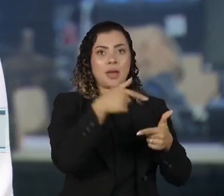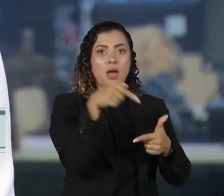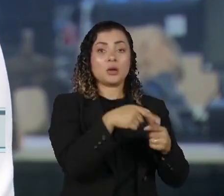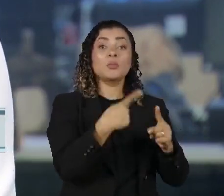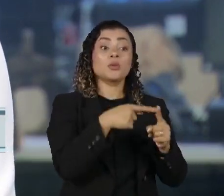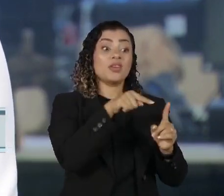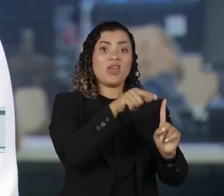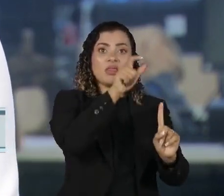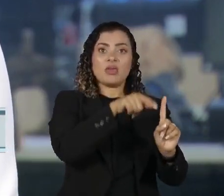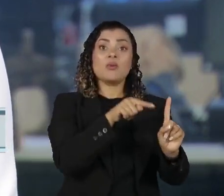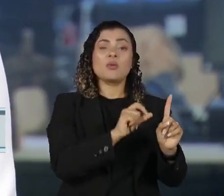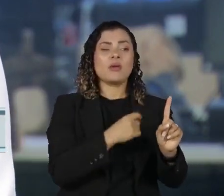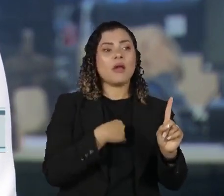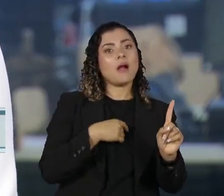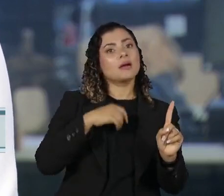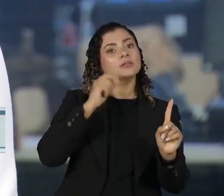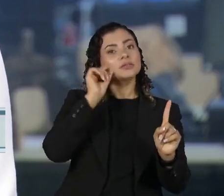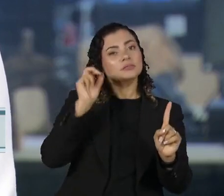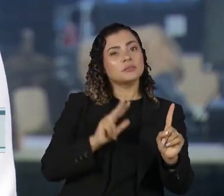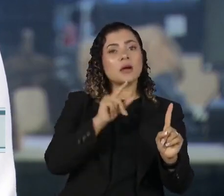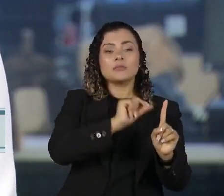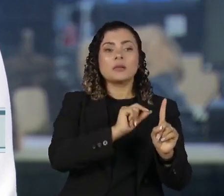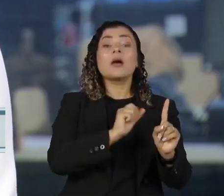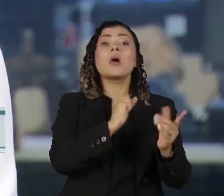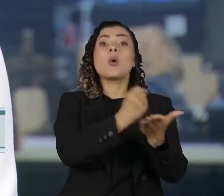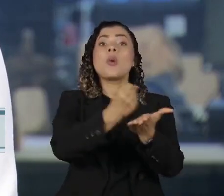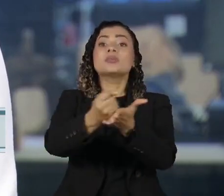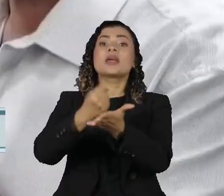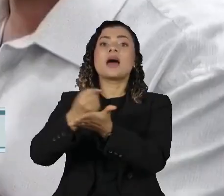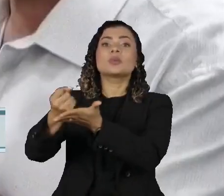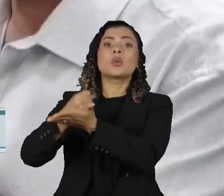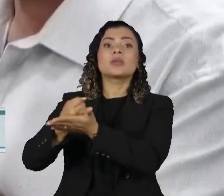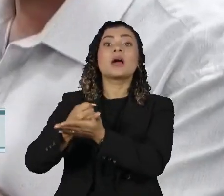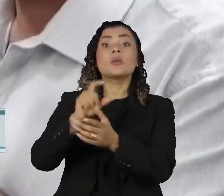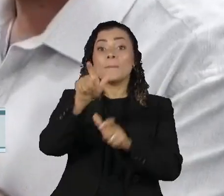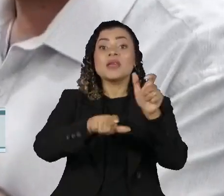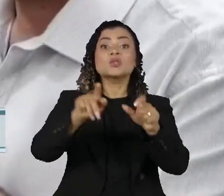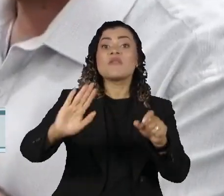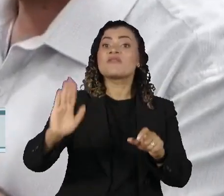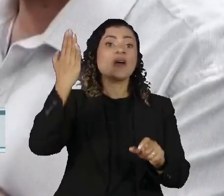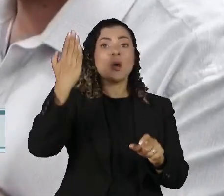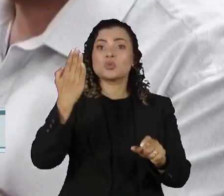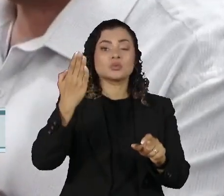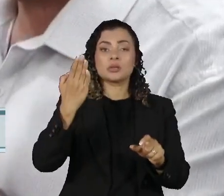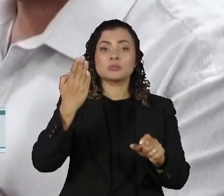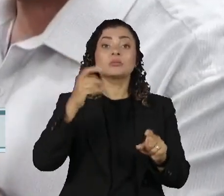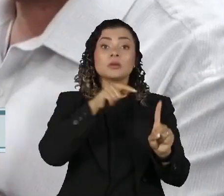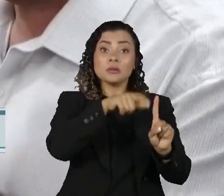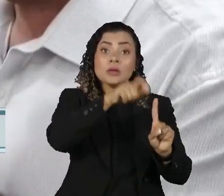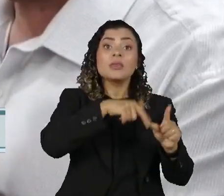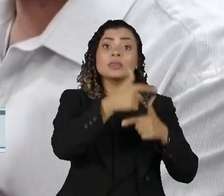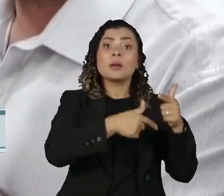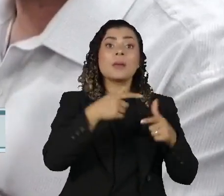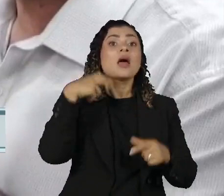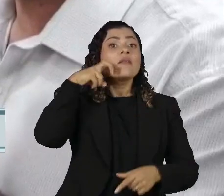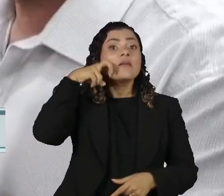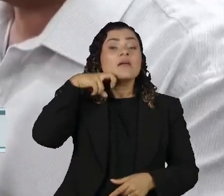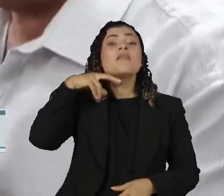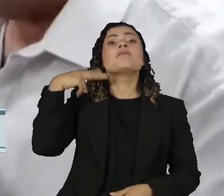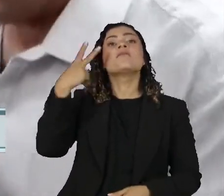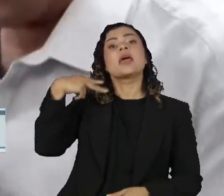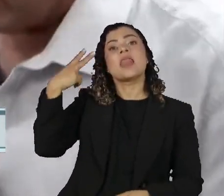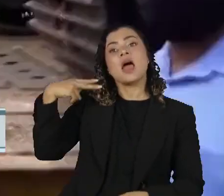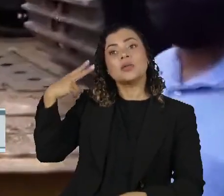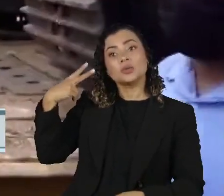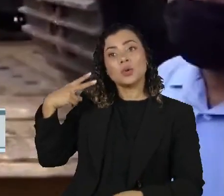contratar funcionários Fantasmas quando foi vereador em Natal Rogério Marinho foi vereador entre